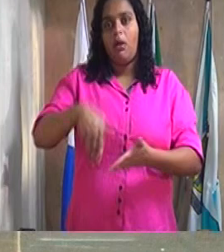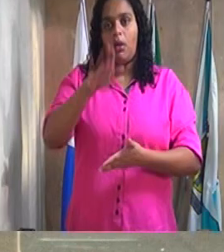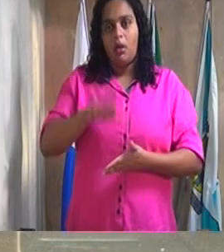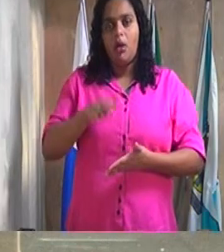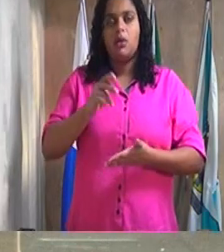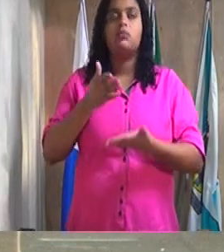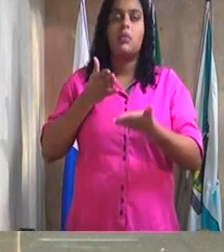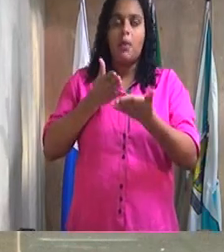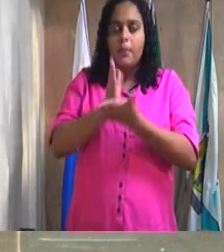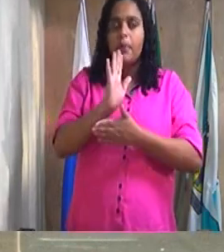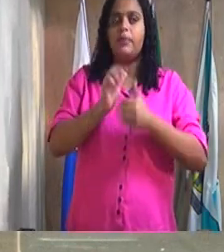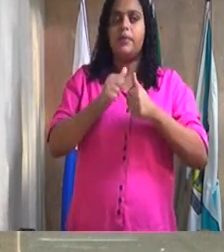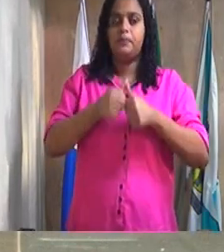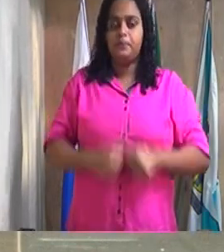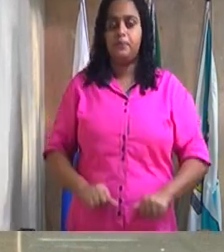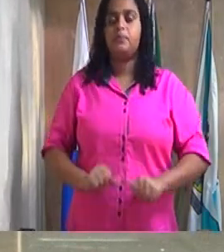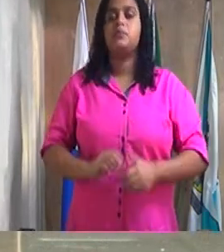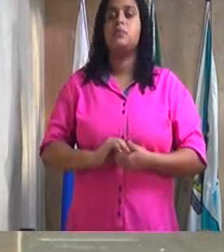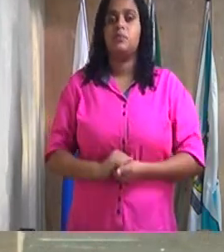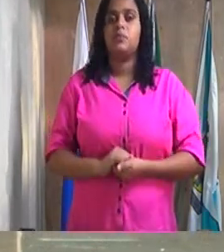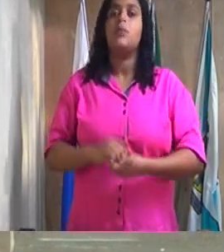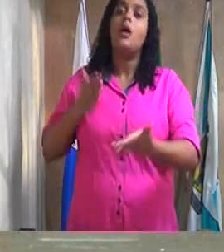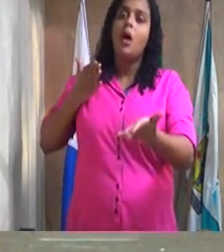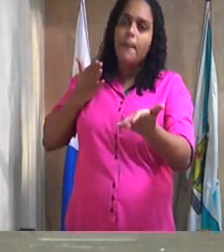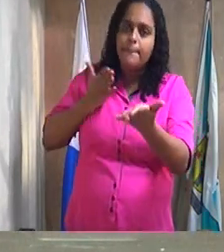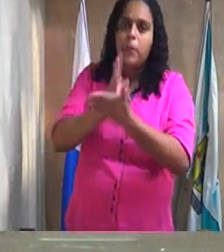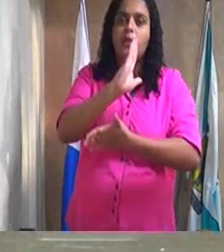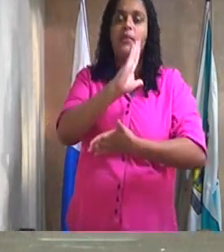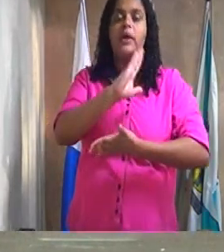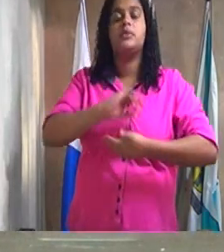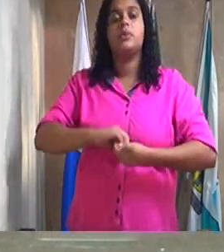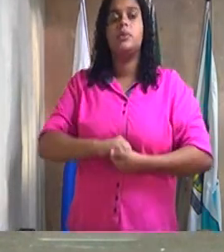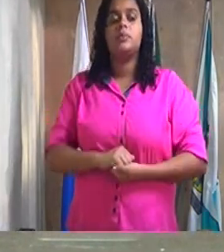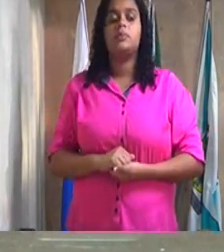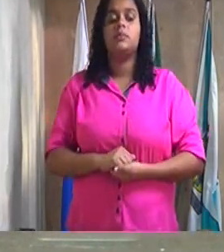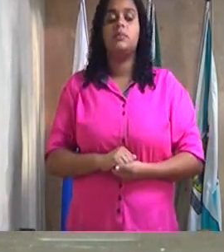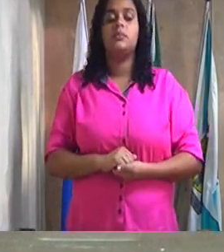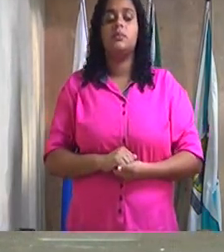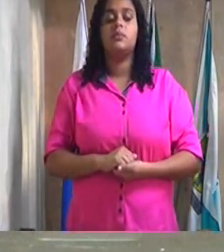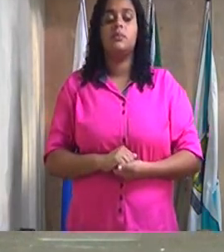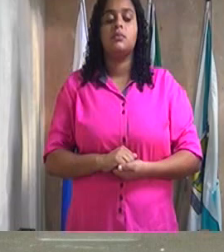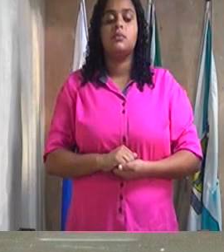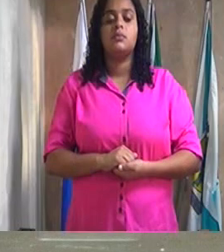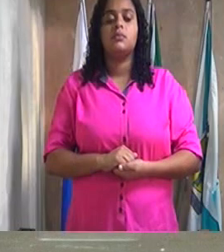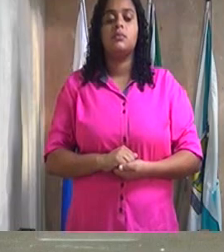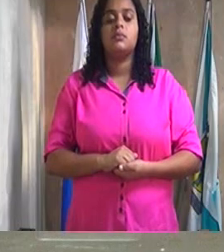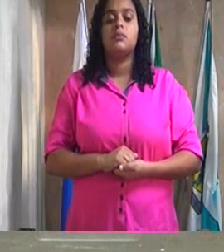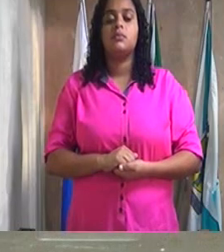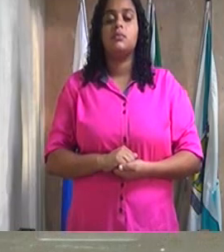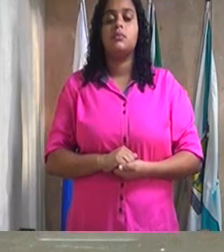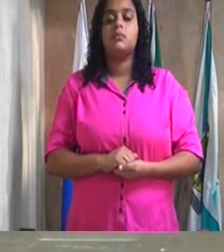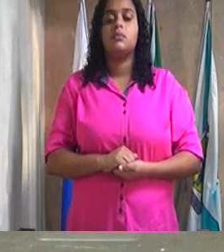aprovam, permaneça como estão. Aprovado por unanimidade.